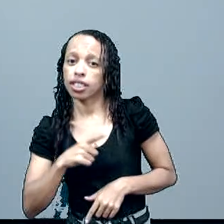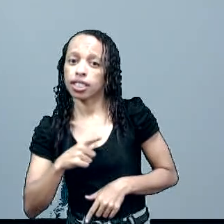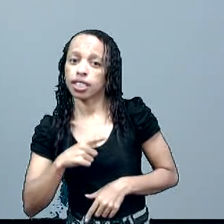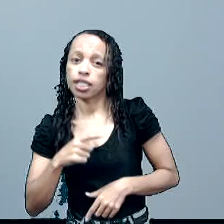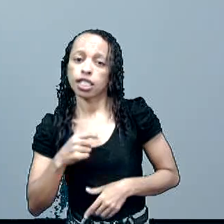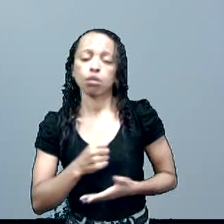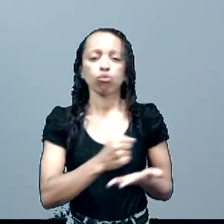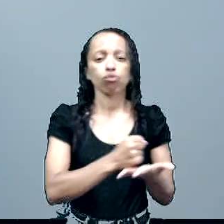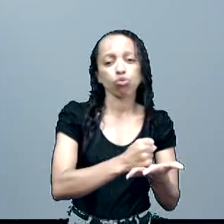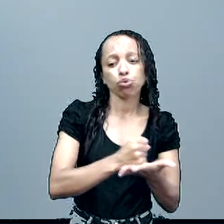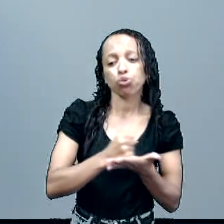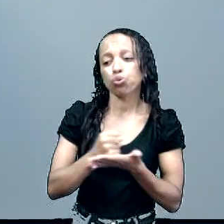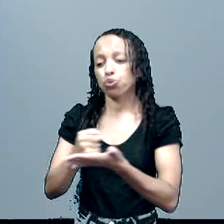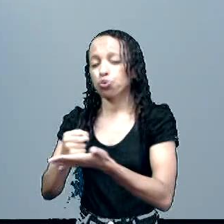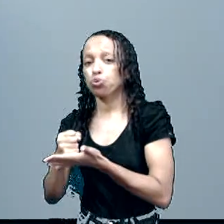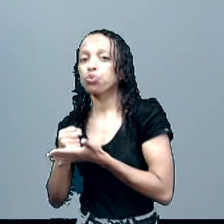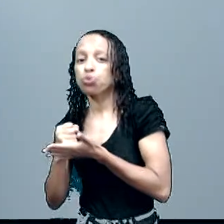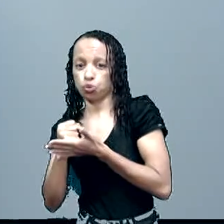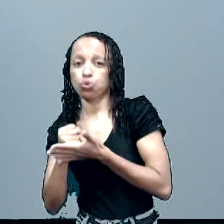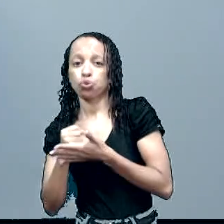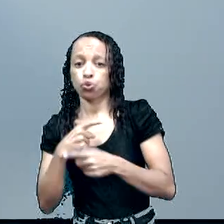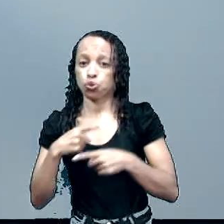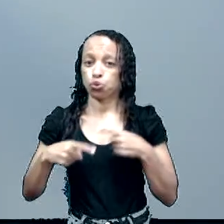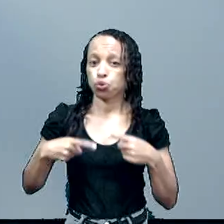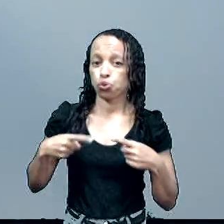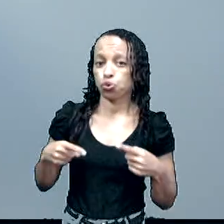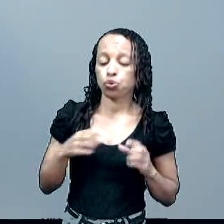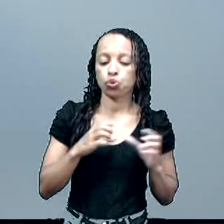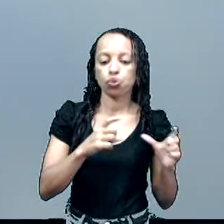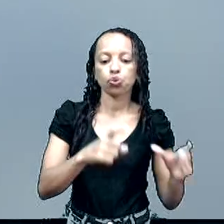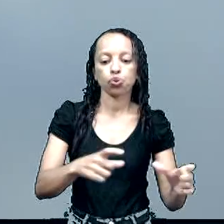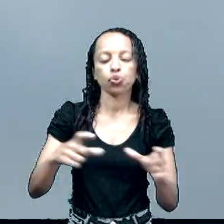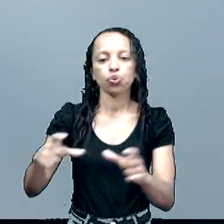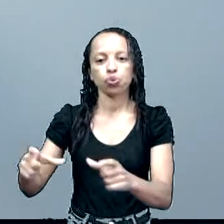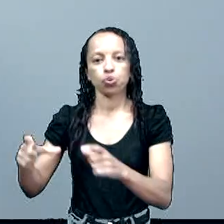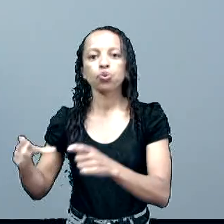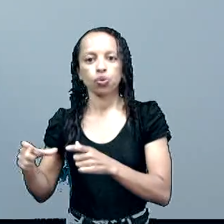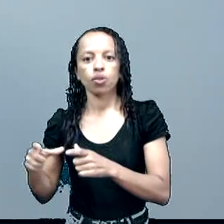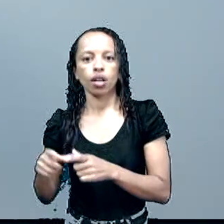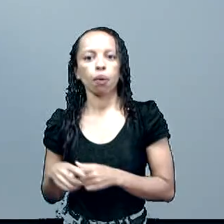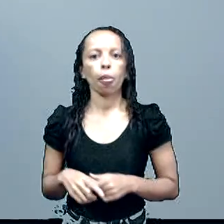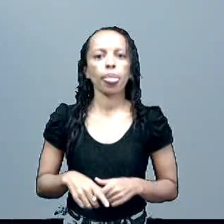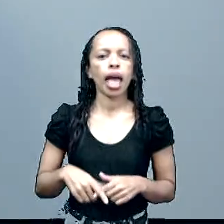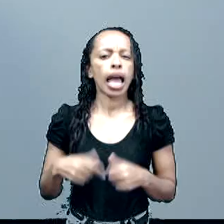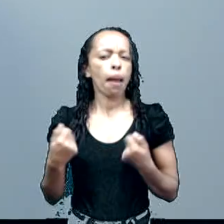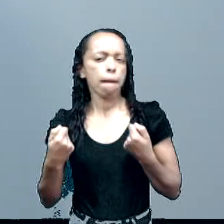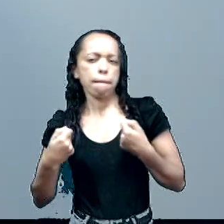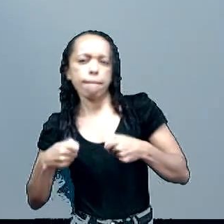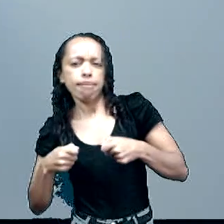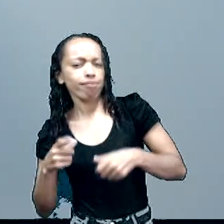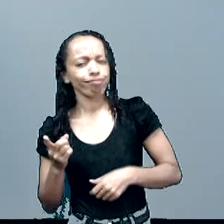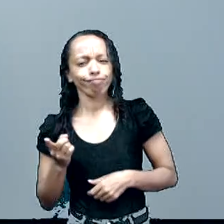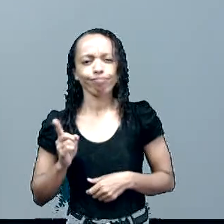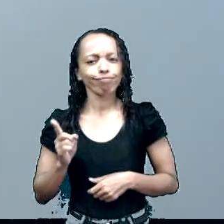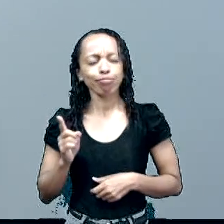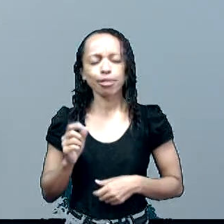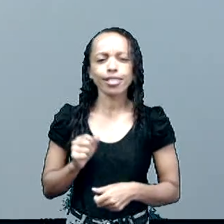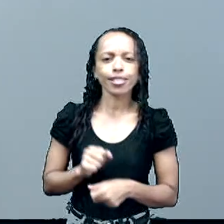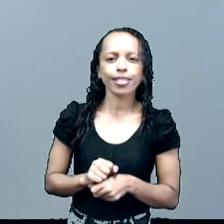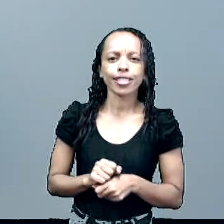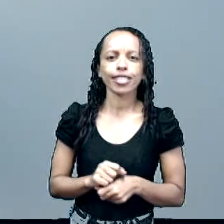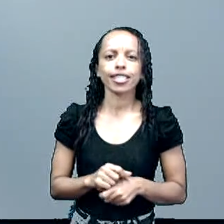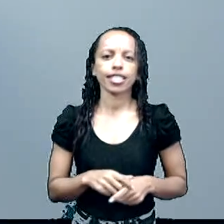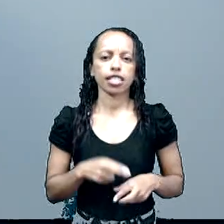ajudam a se localizar sem a necessidade de observar este astros mas